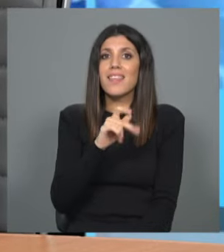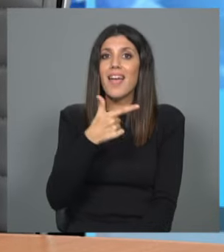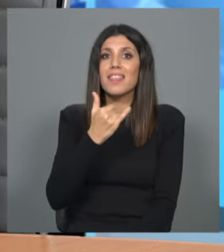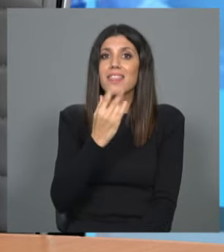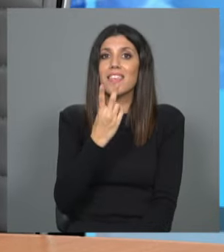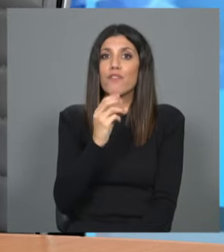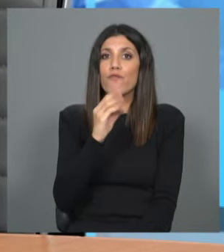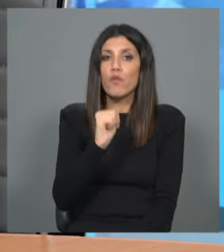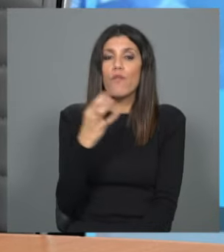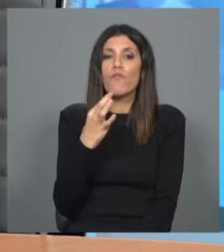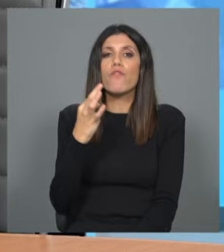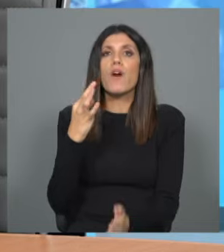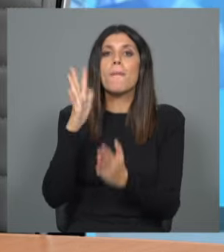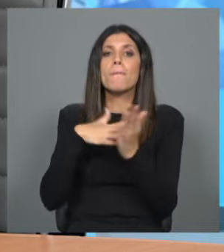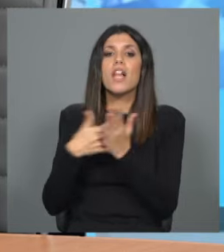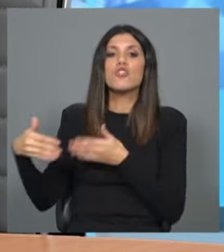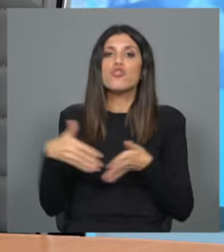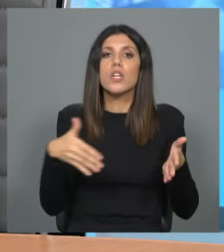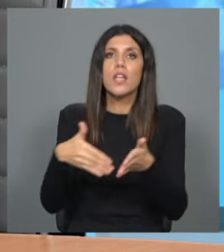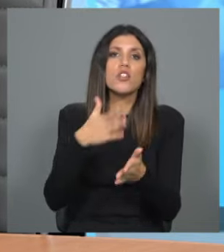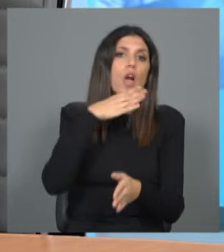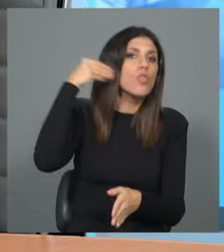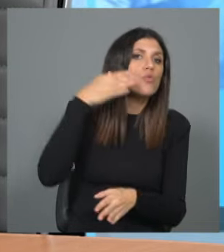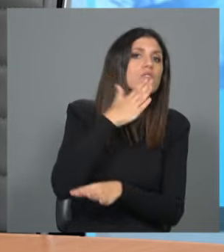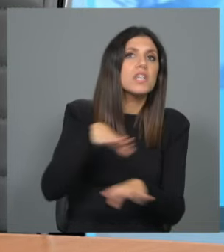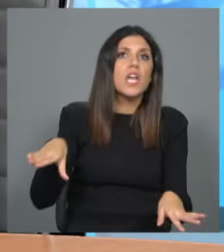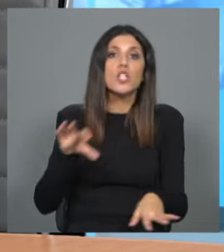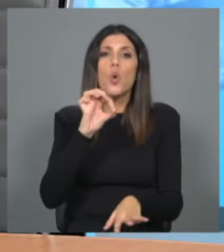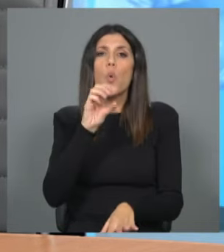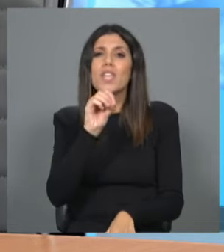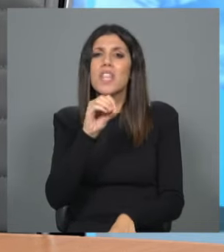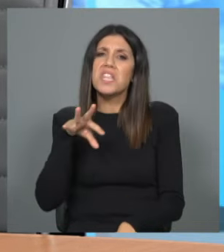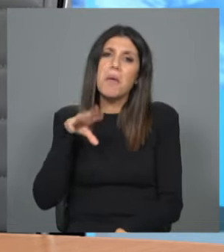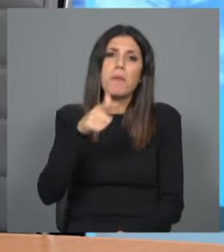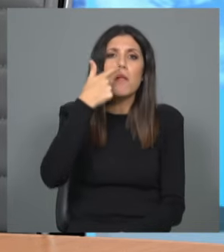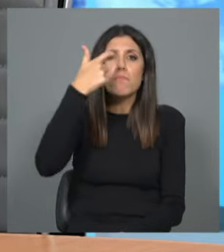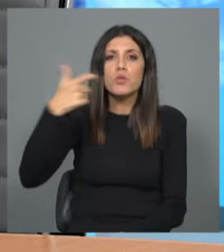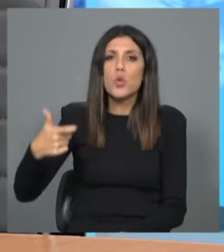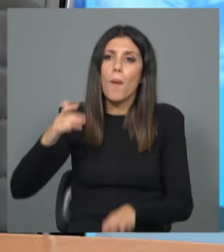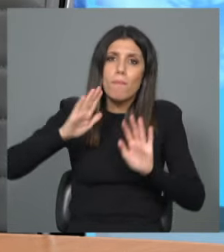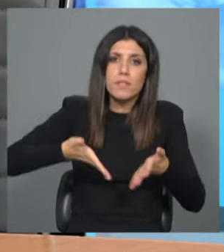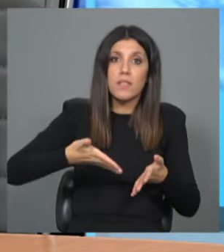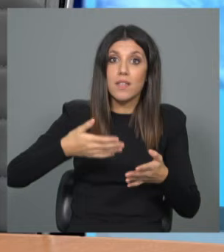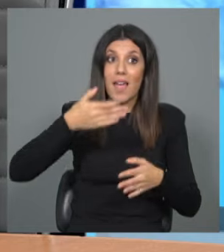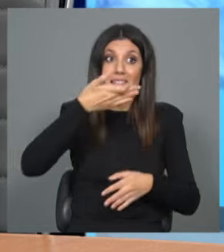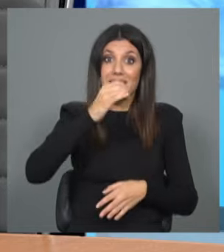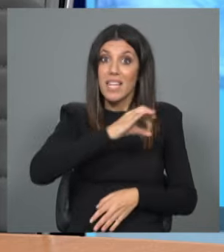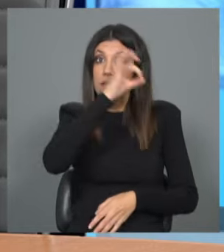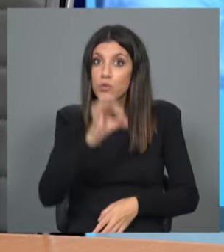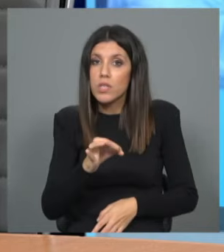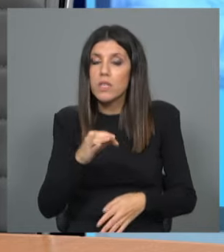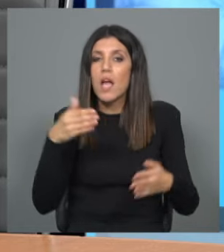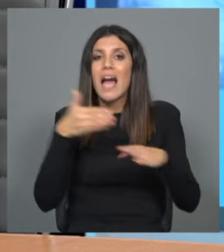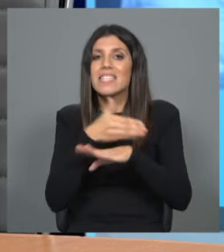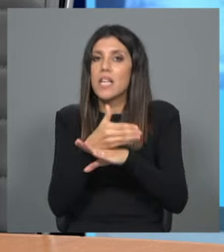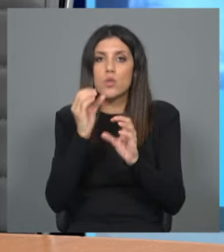média. Estamos a falar de adultos, de crianças, que a maior parte deles, 70%, sem acesso a estes cuidados. E, portanto, esta